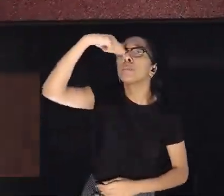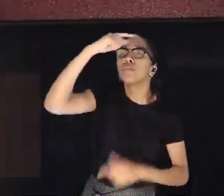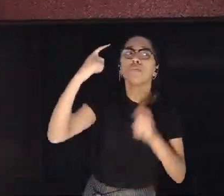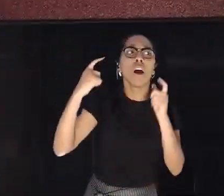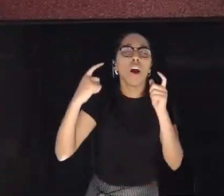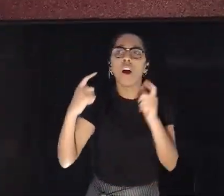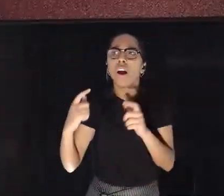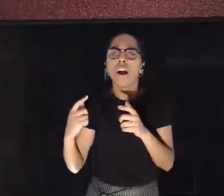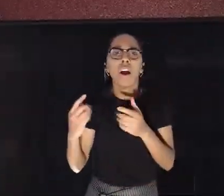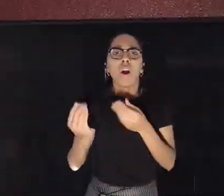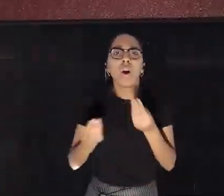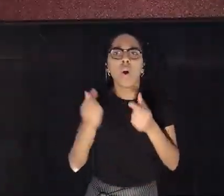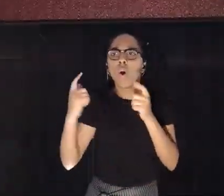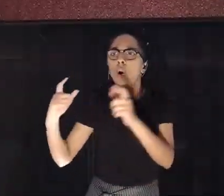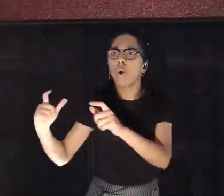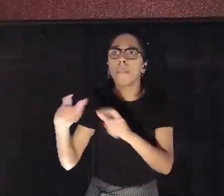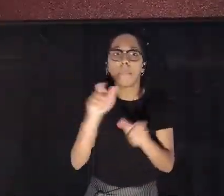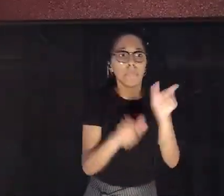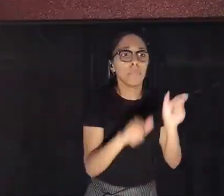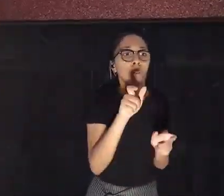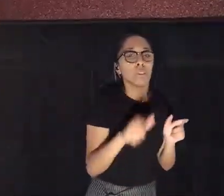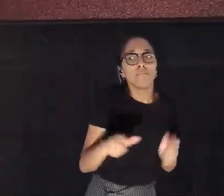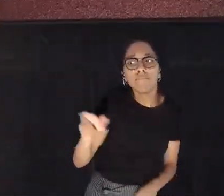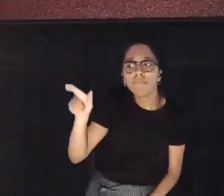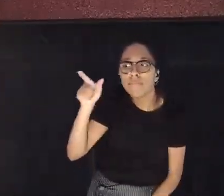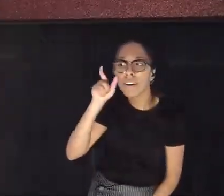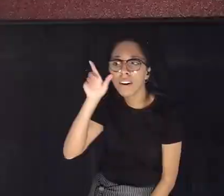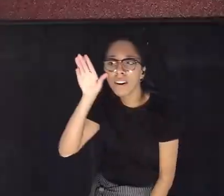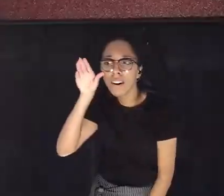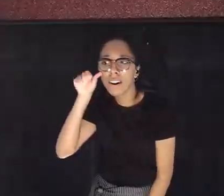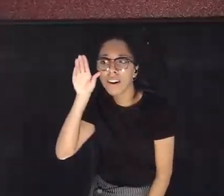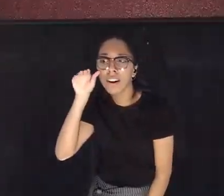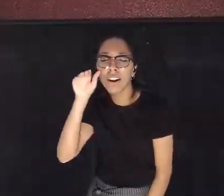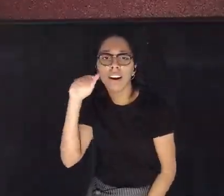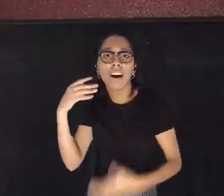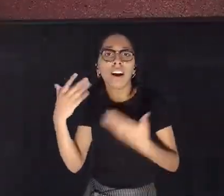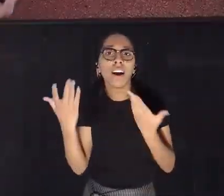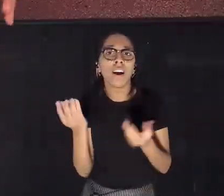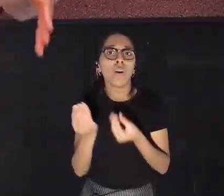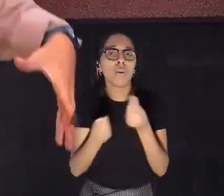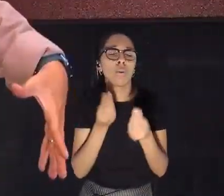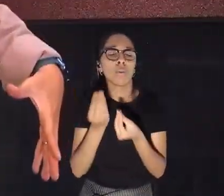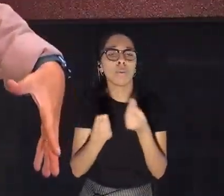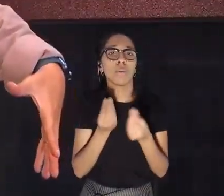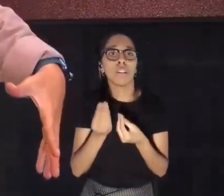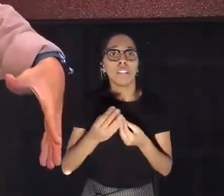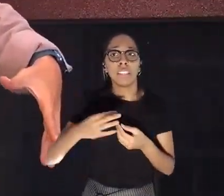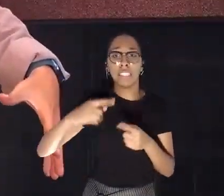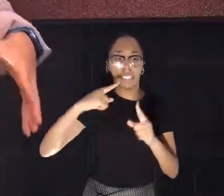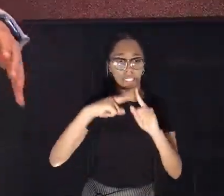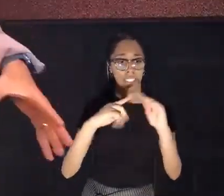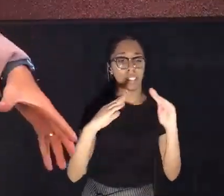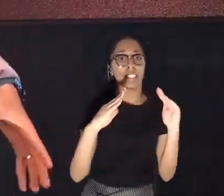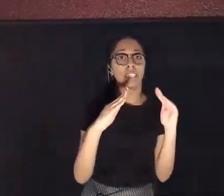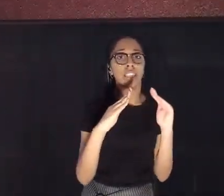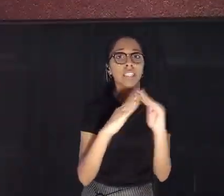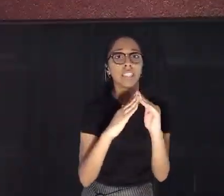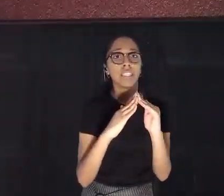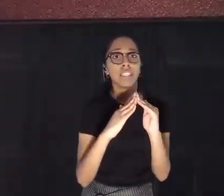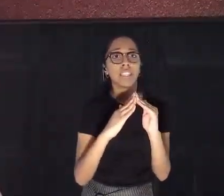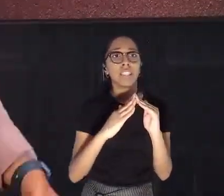Cadê o interesse por Ele? Sabe qual é a conclusão que eu chego? Que uma igreja sem o Espírito Santo não é